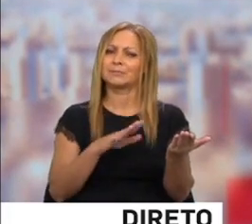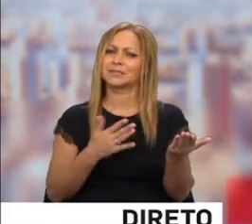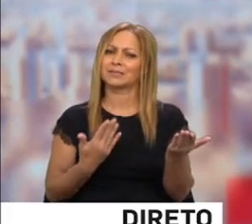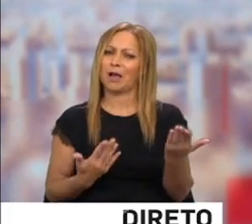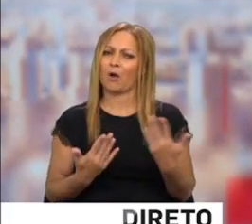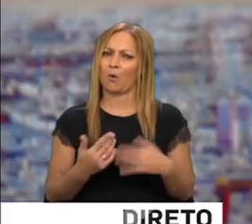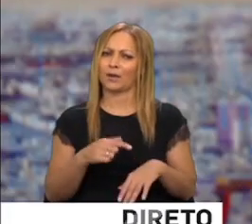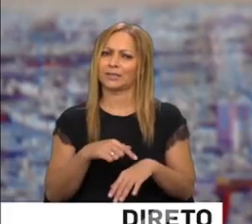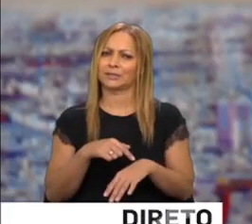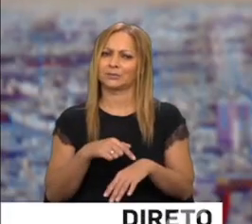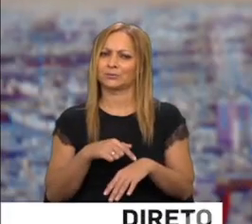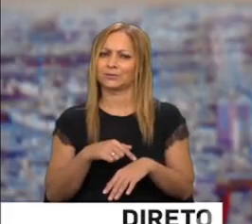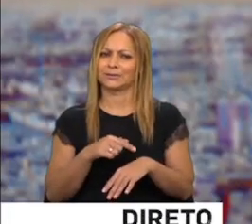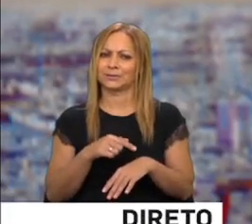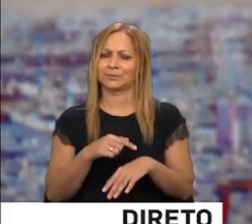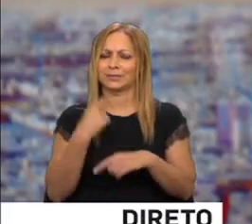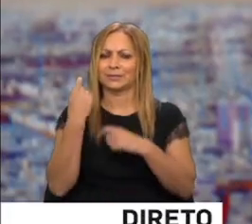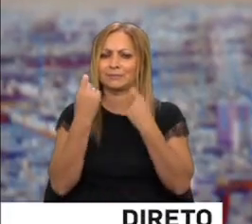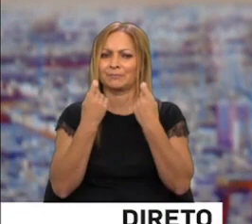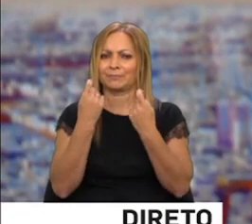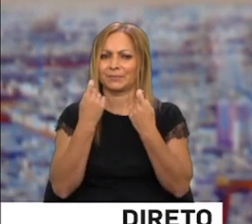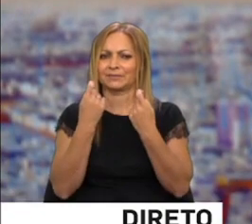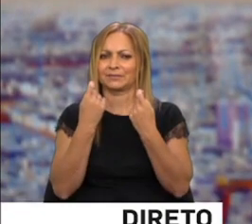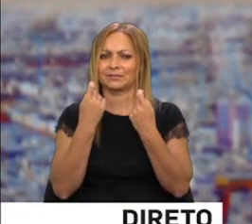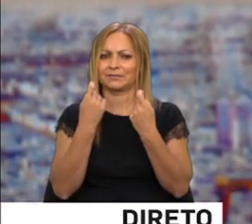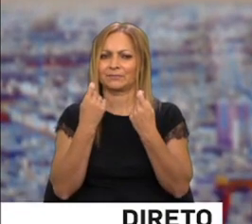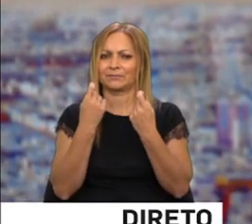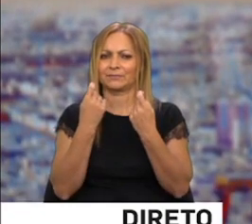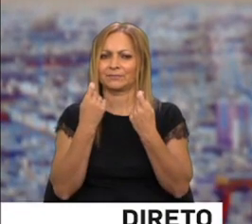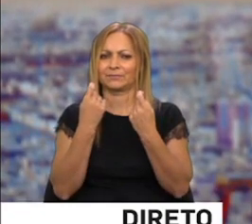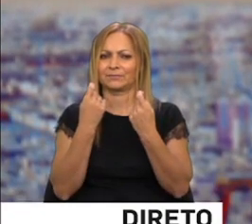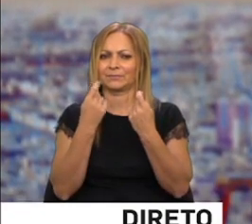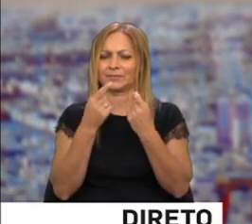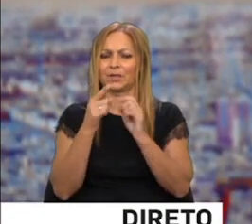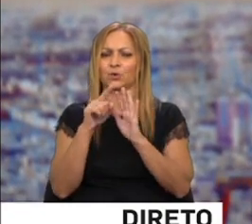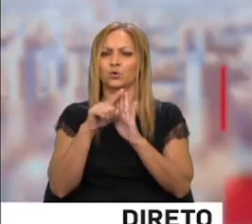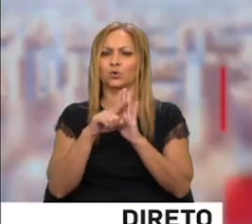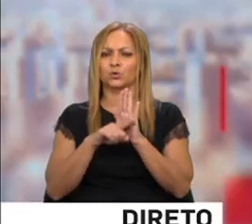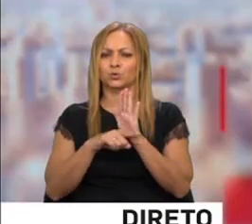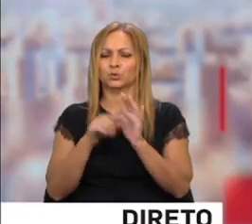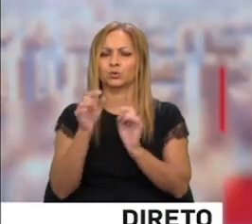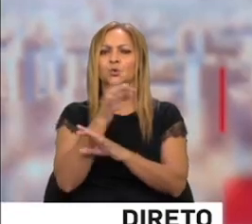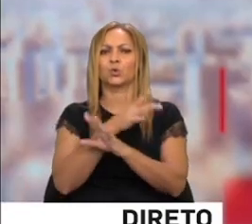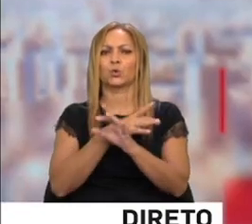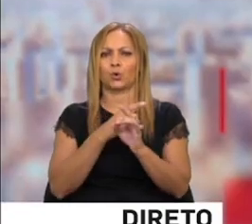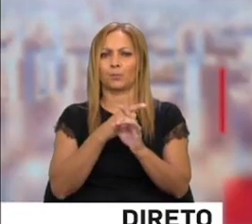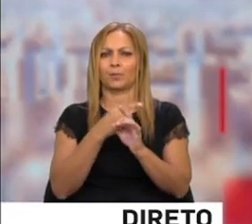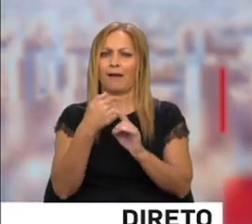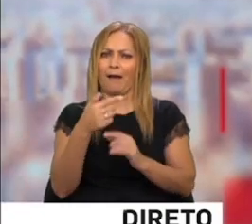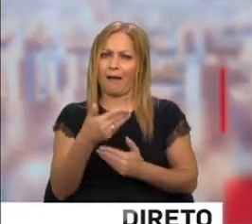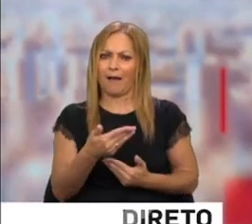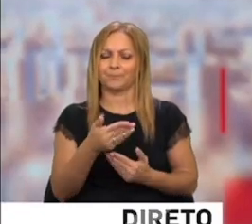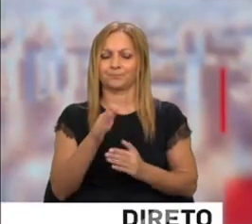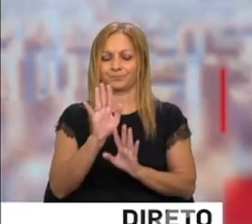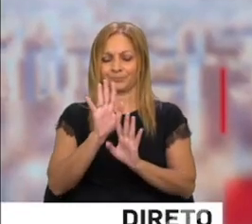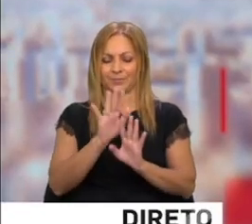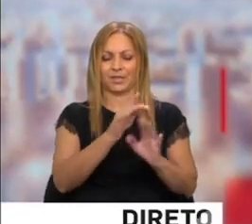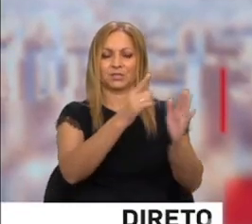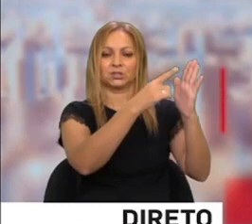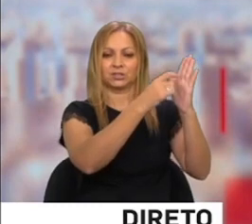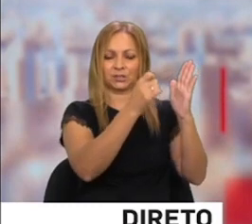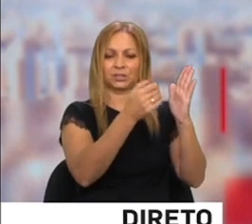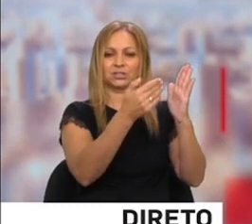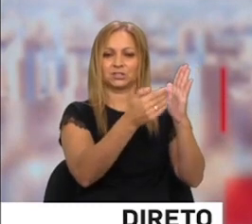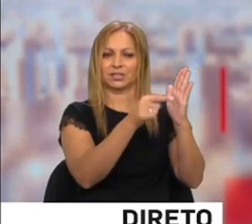de pensar e repensar o regulador europeu nos Estados Unidos os Estados Unidos têm um mandato